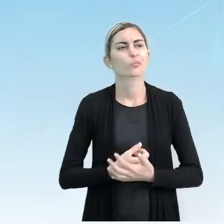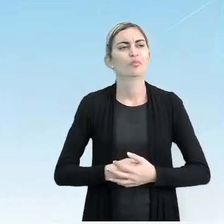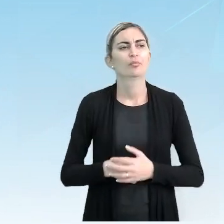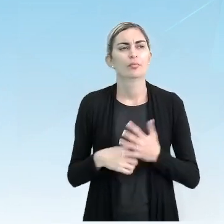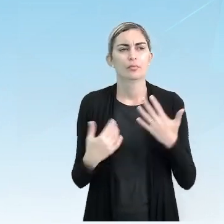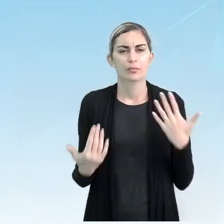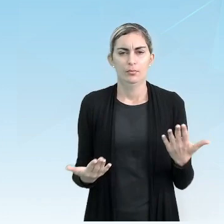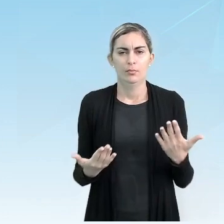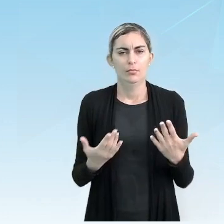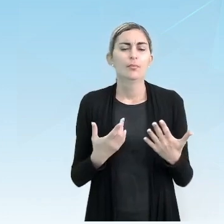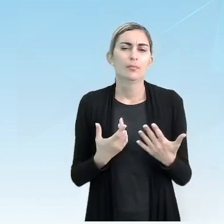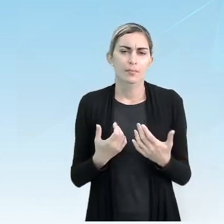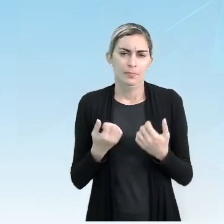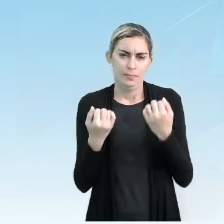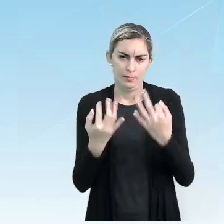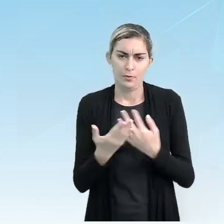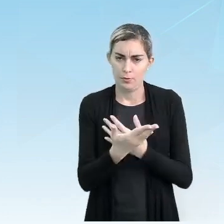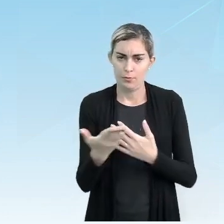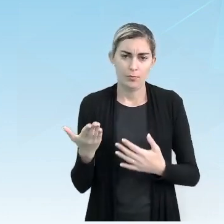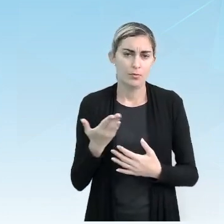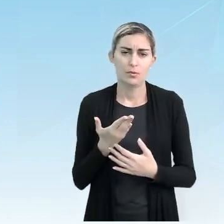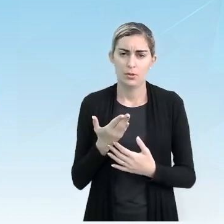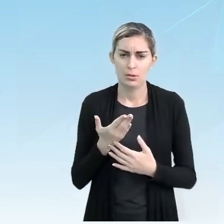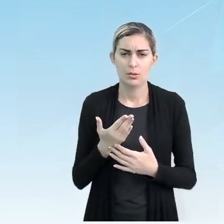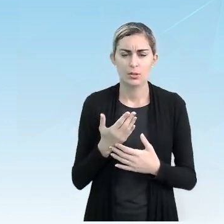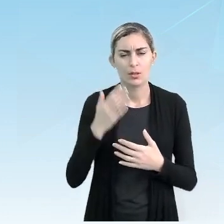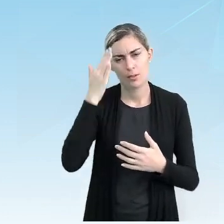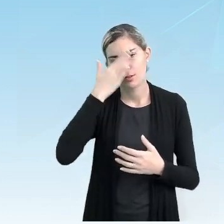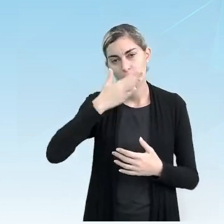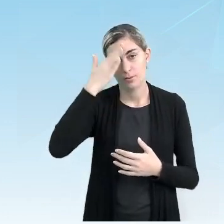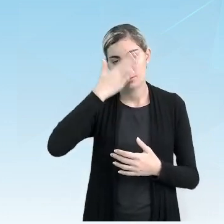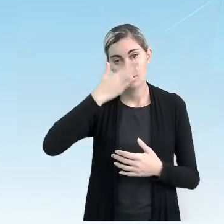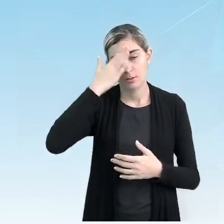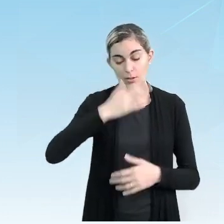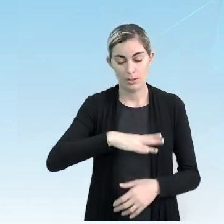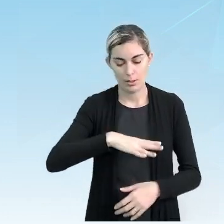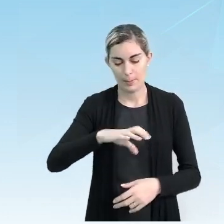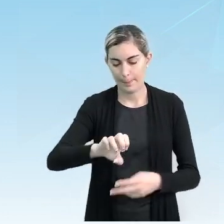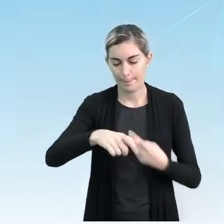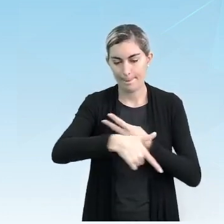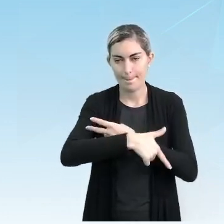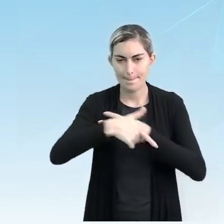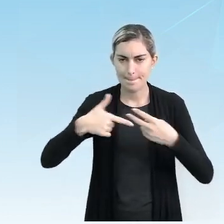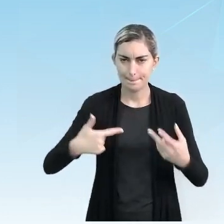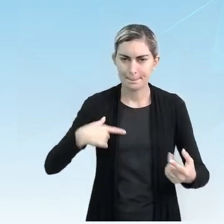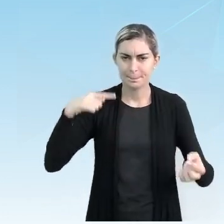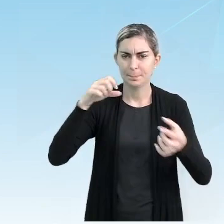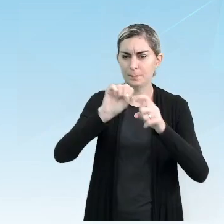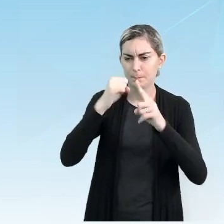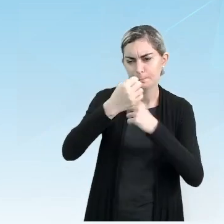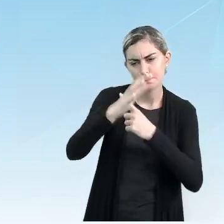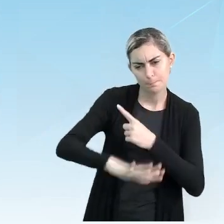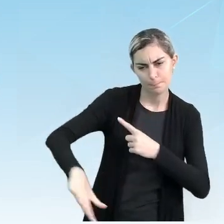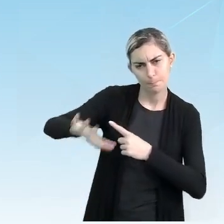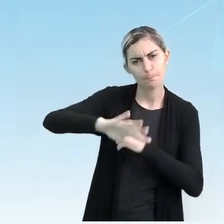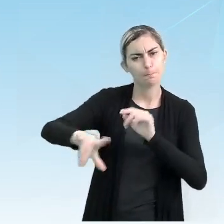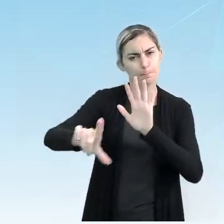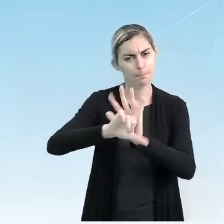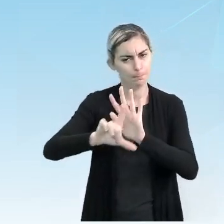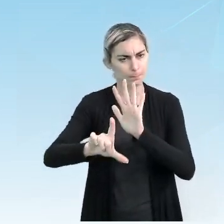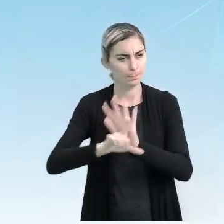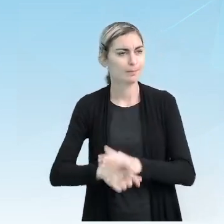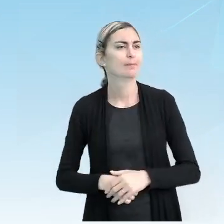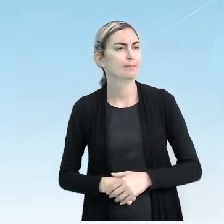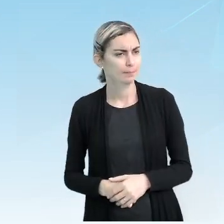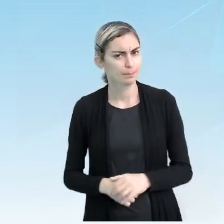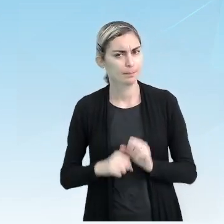questão mínima que vocês vão chegar à questão macro, entender ética, moral, a sociedade que tem as leis. Professor, eu posso